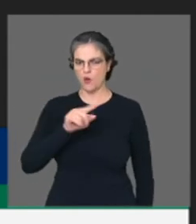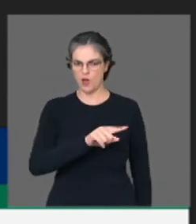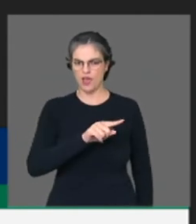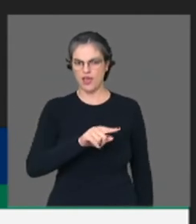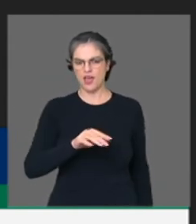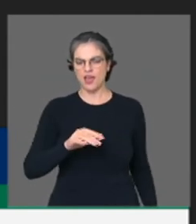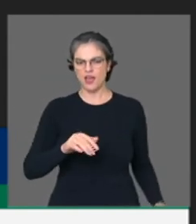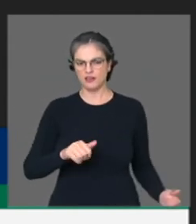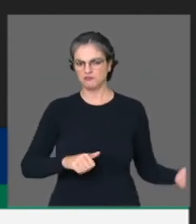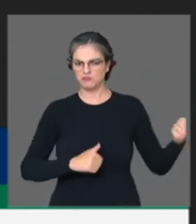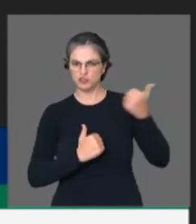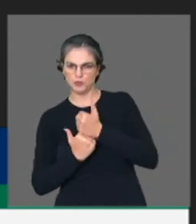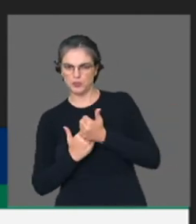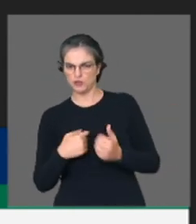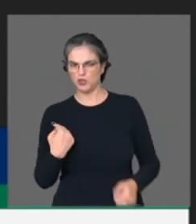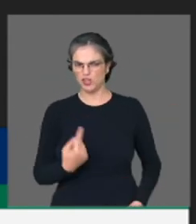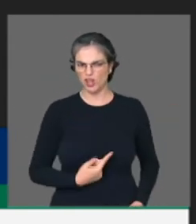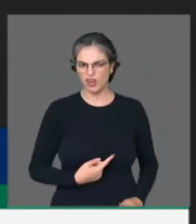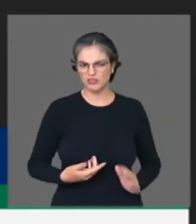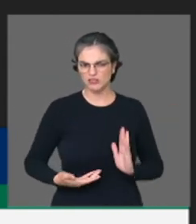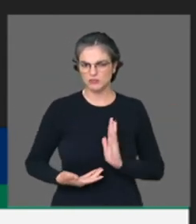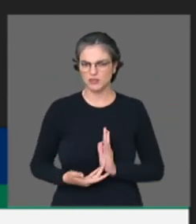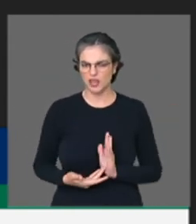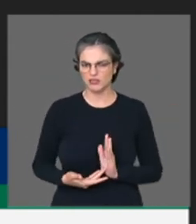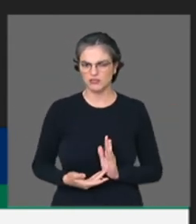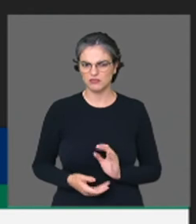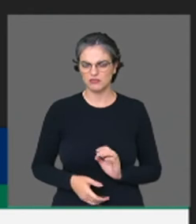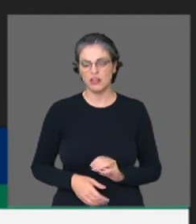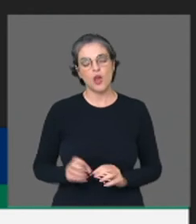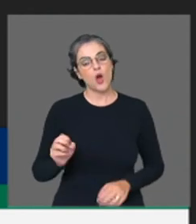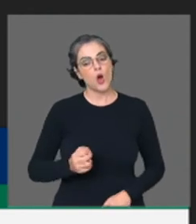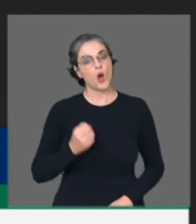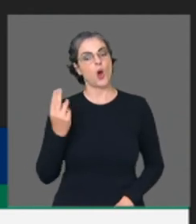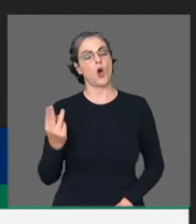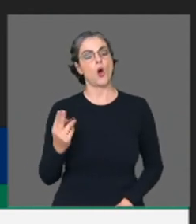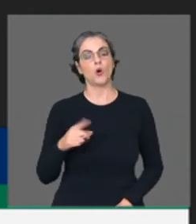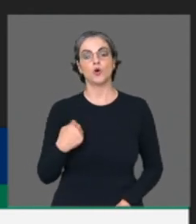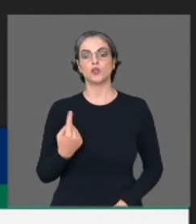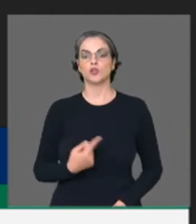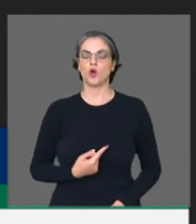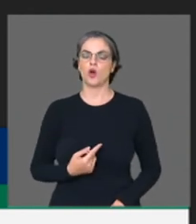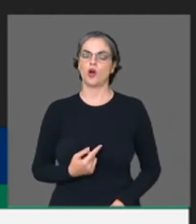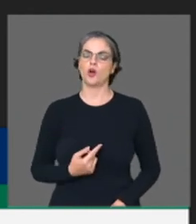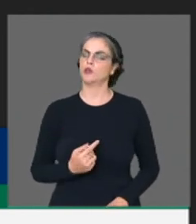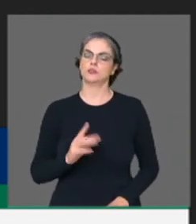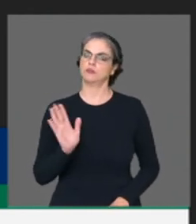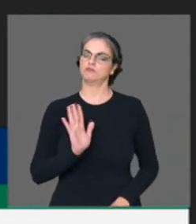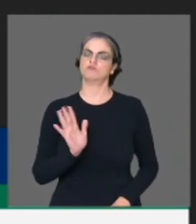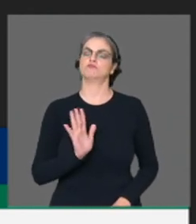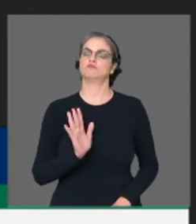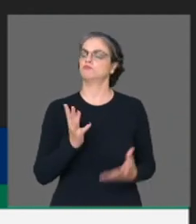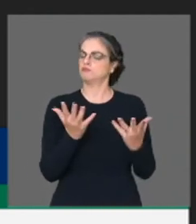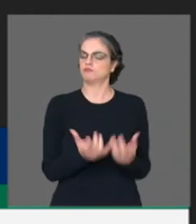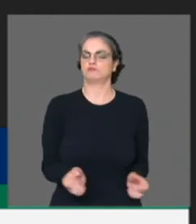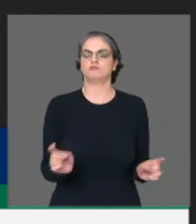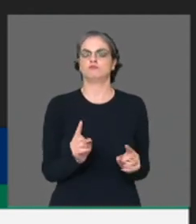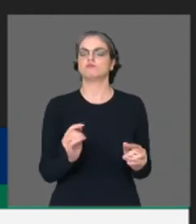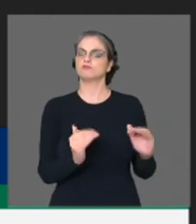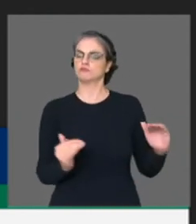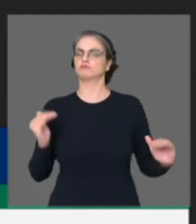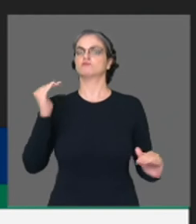a missão da Câmara dos Deputados, ou vamos nós nos protagonizar e dar à